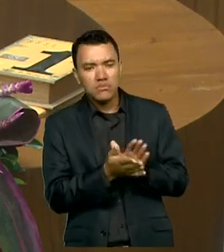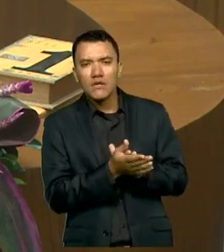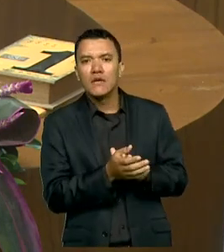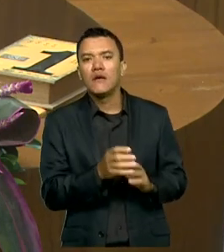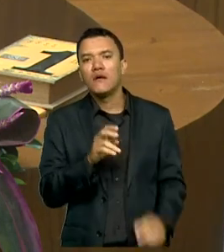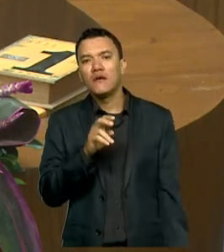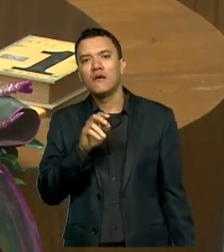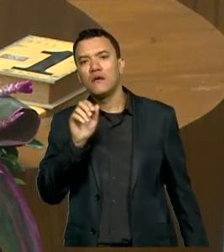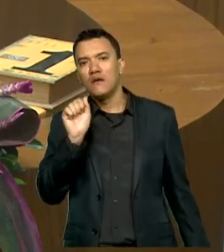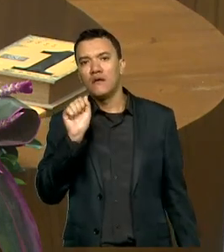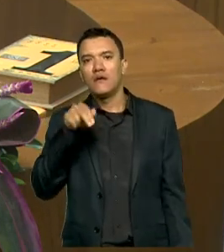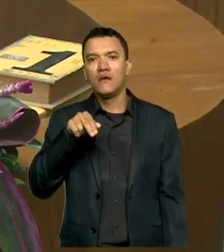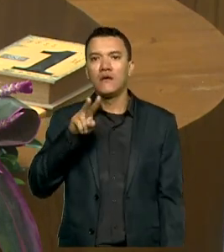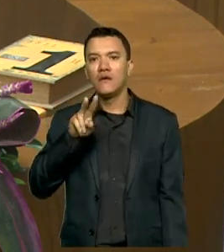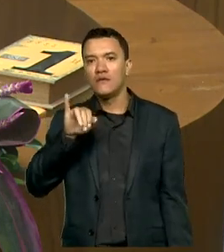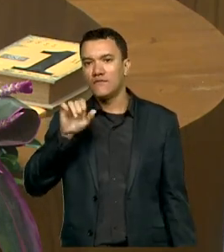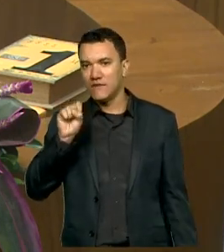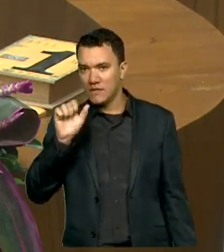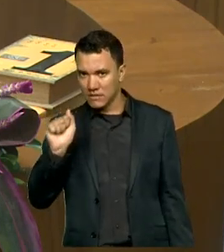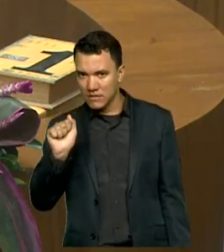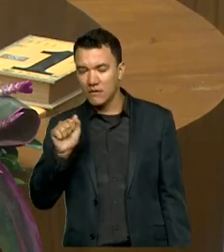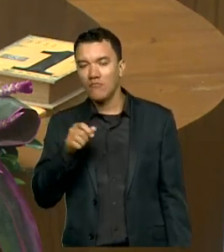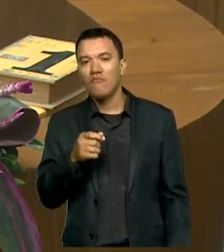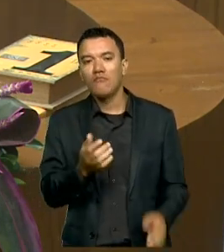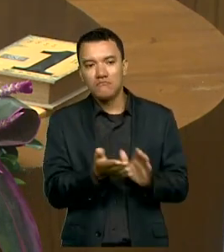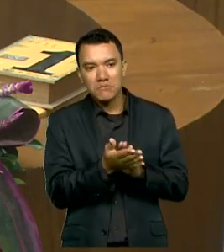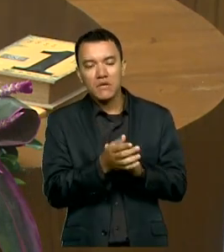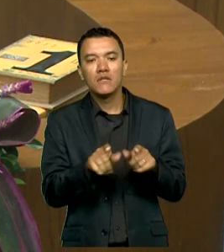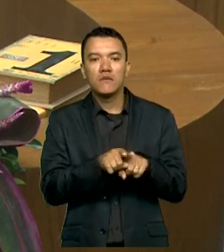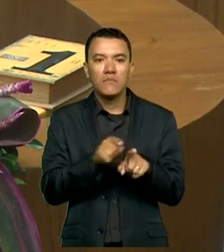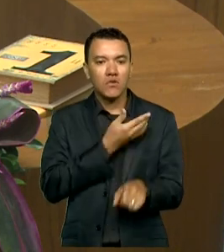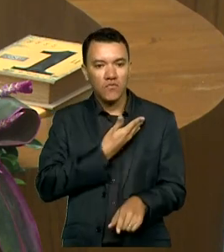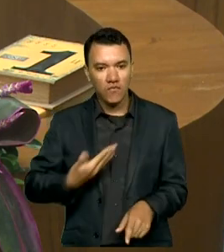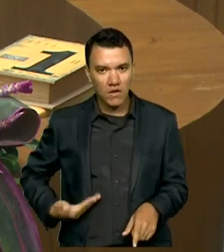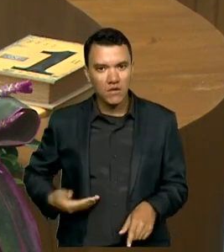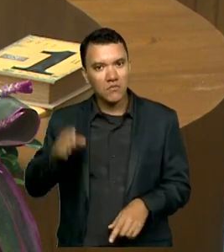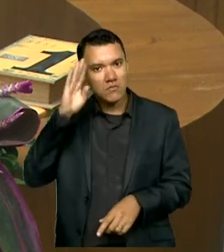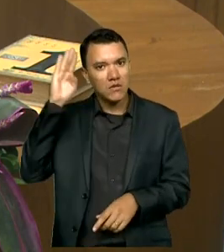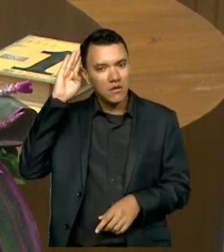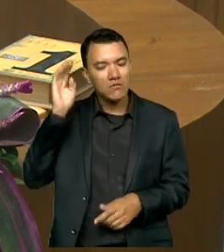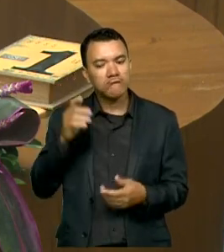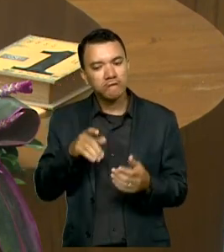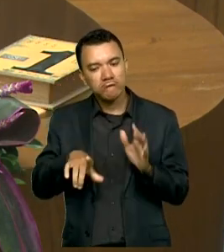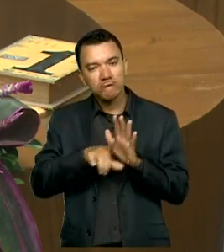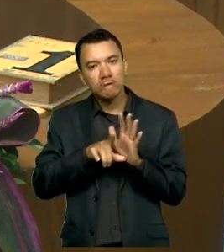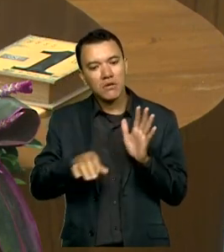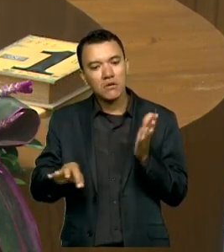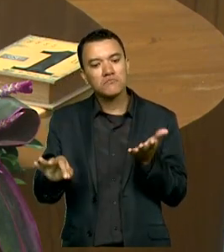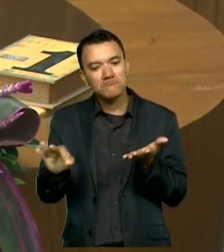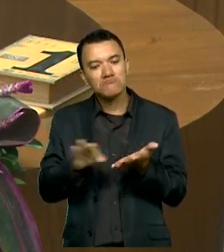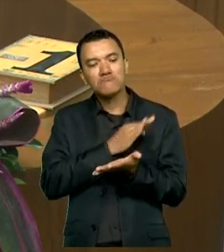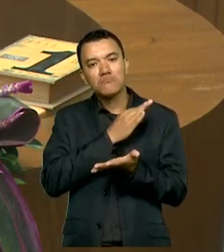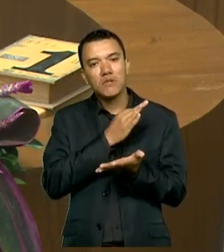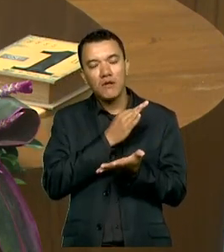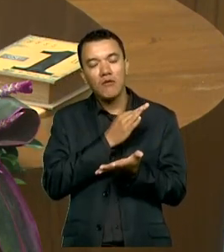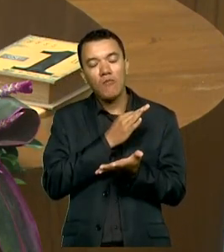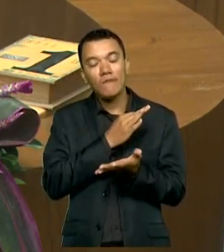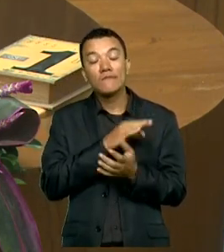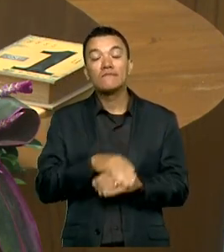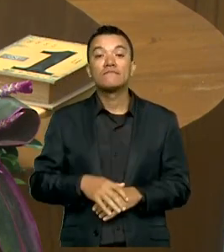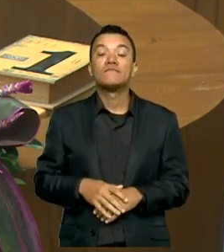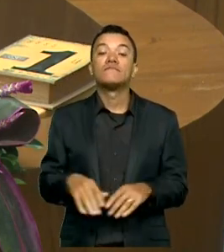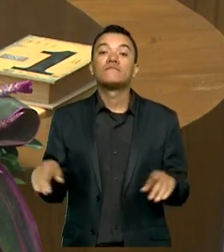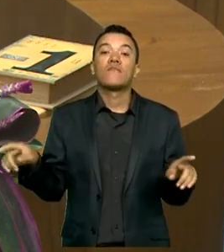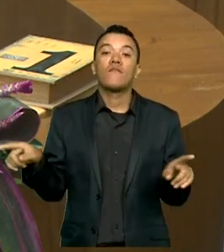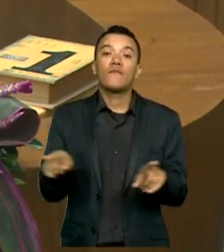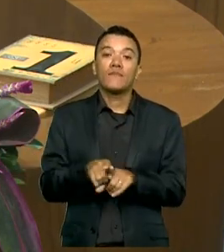Brasil, nosso governador Carlos Brandão, por ter tido a sensibilidade de sancionar. E dizer a vocês por